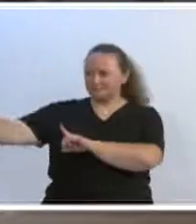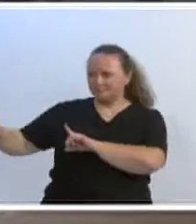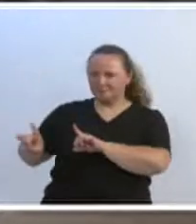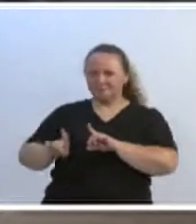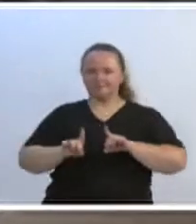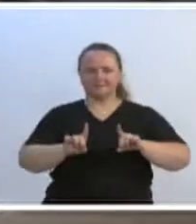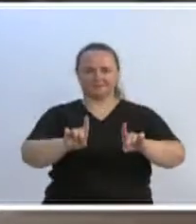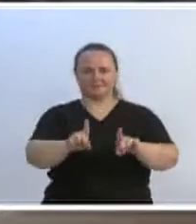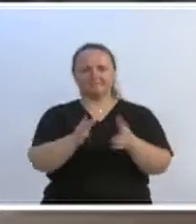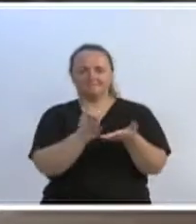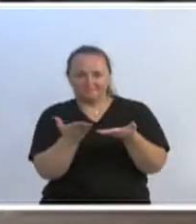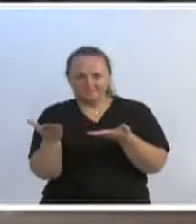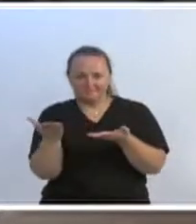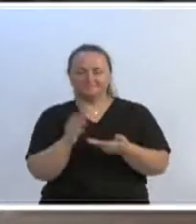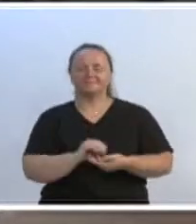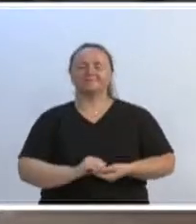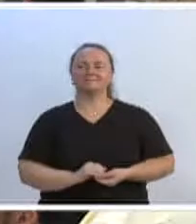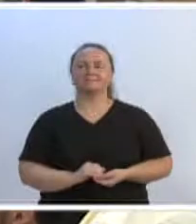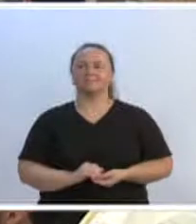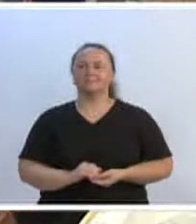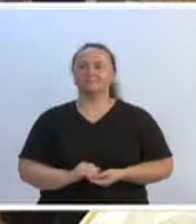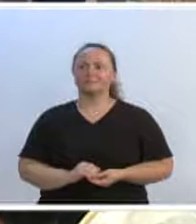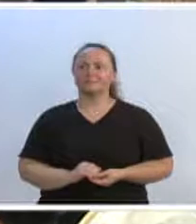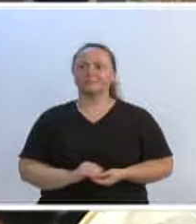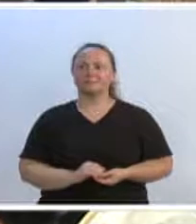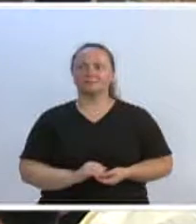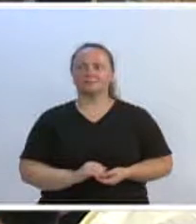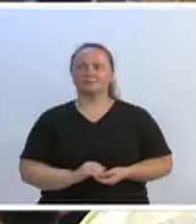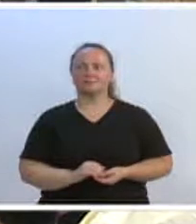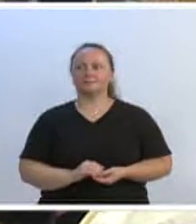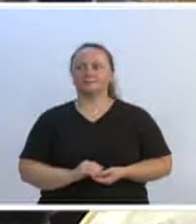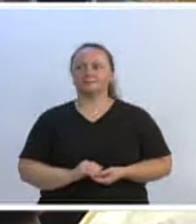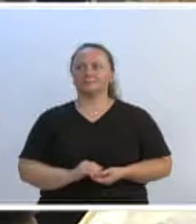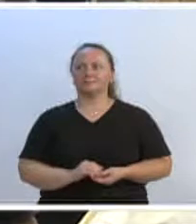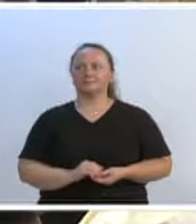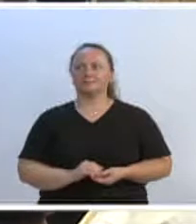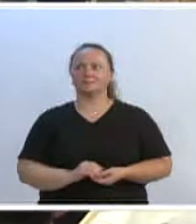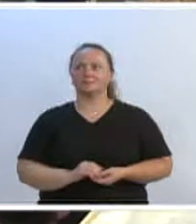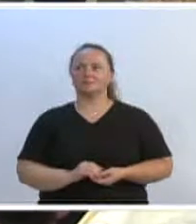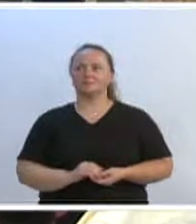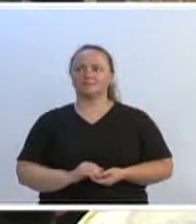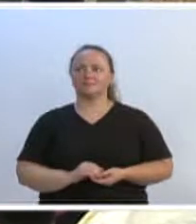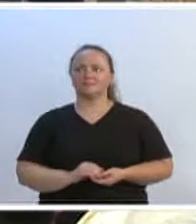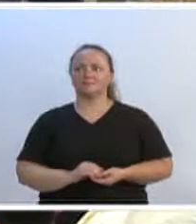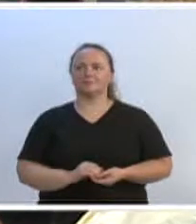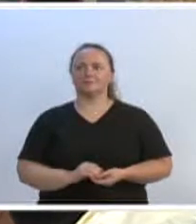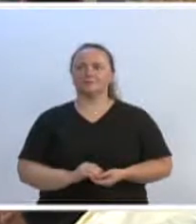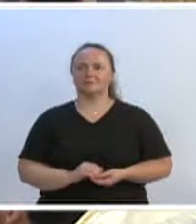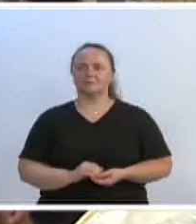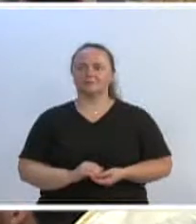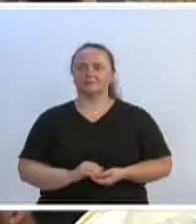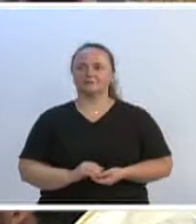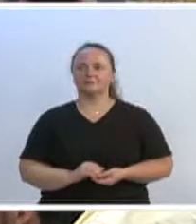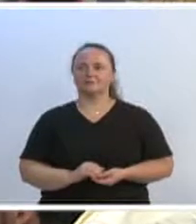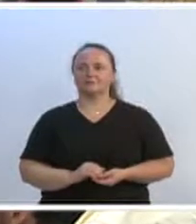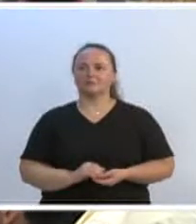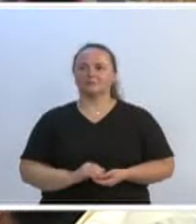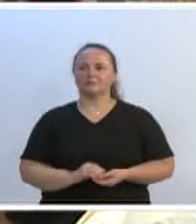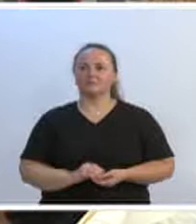neste plenário, aos colegas vereadores Oldemar Becker, Jens-Jürgen Mantal e Lenilson Luiz da